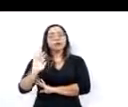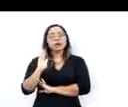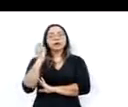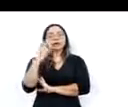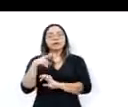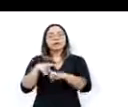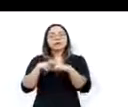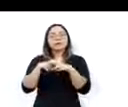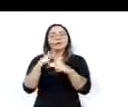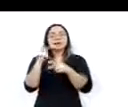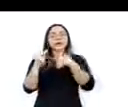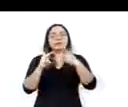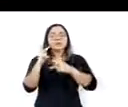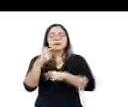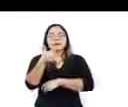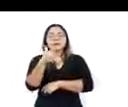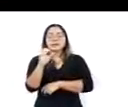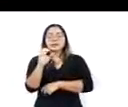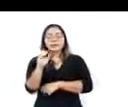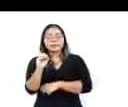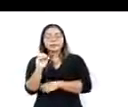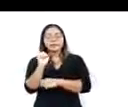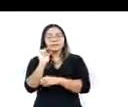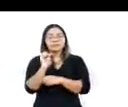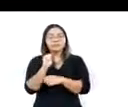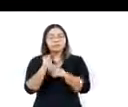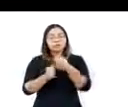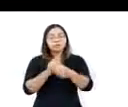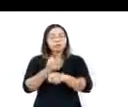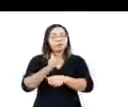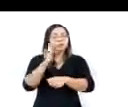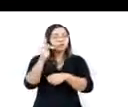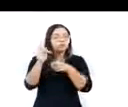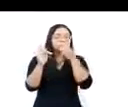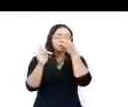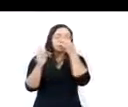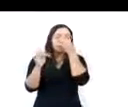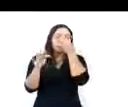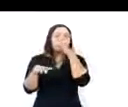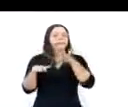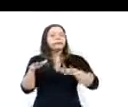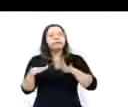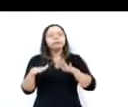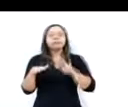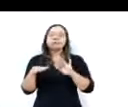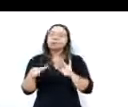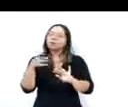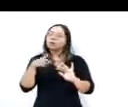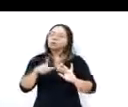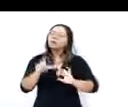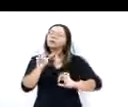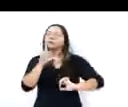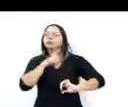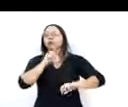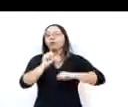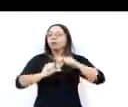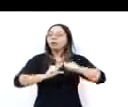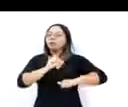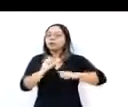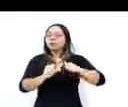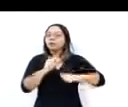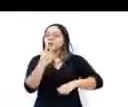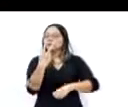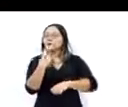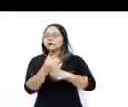10 anos talvez a gente não consiga fazer com que isso tenha uma mudança drástica em 10 anos, porque as nossas